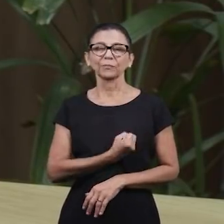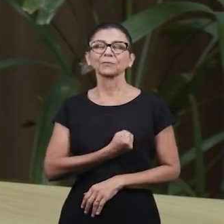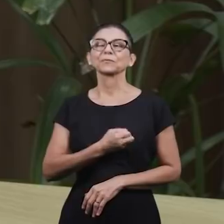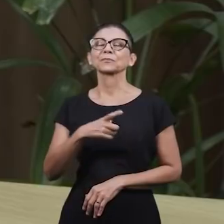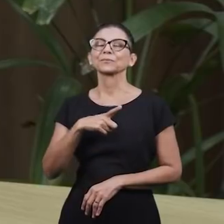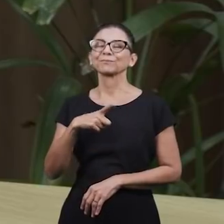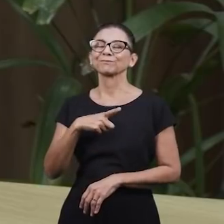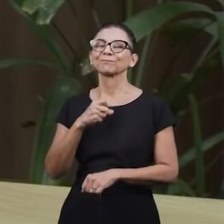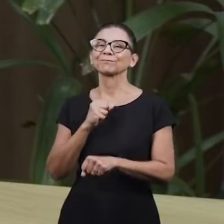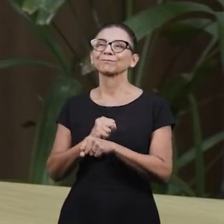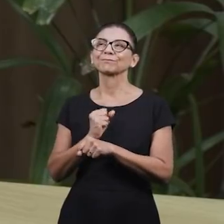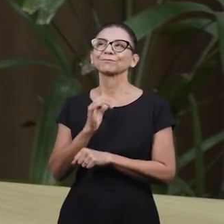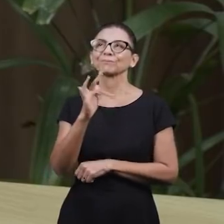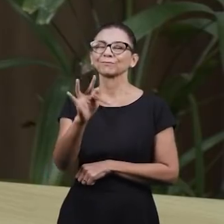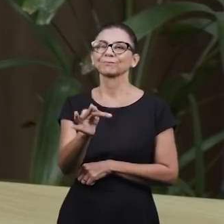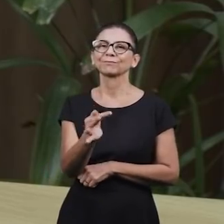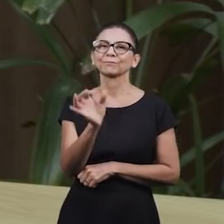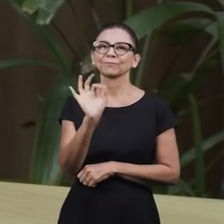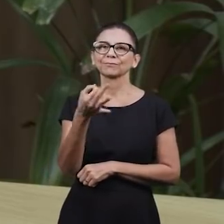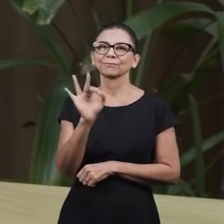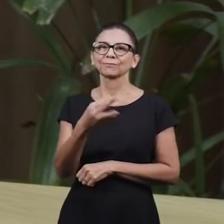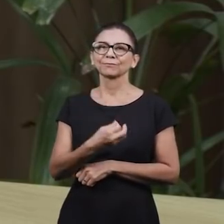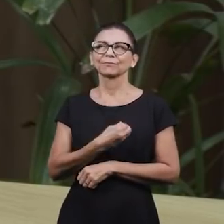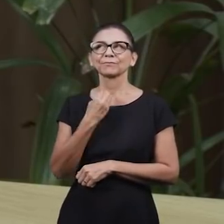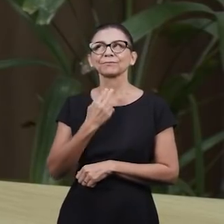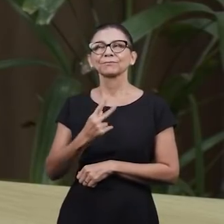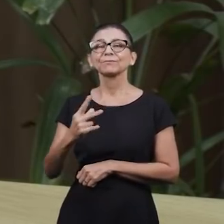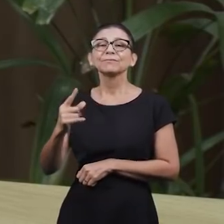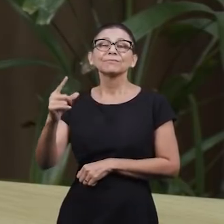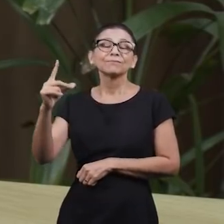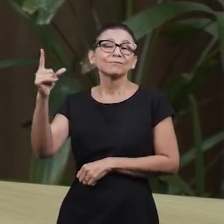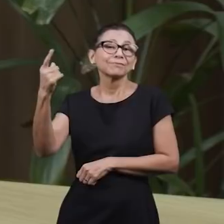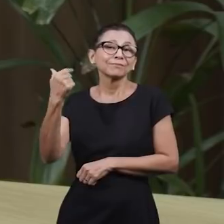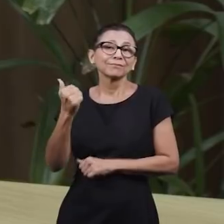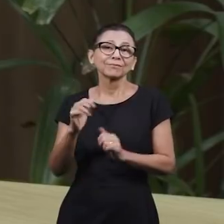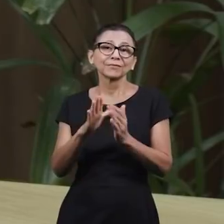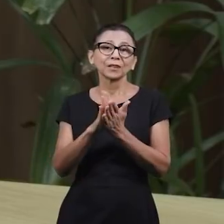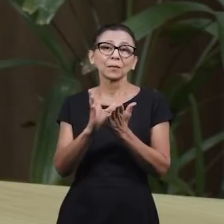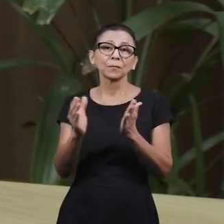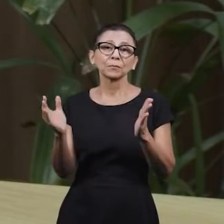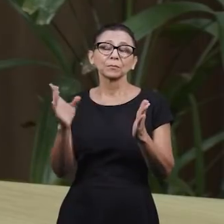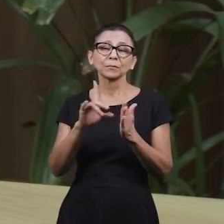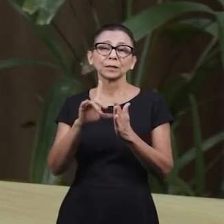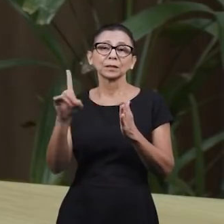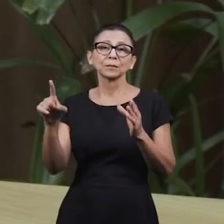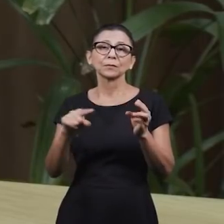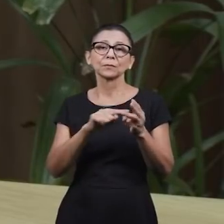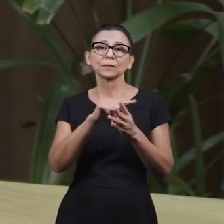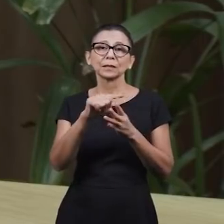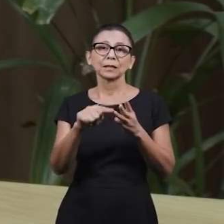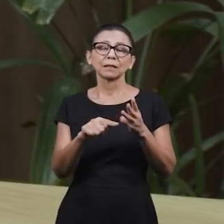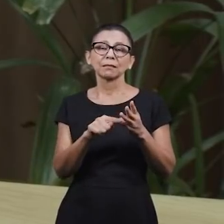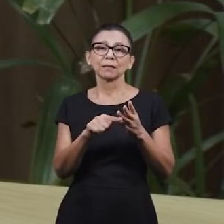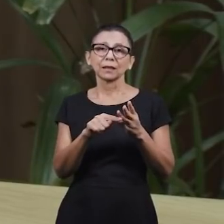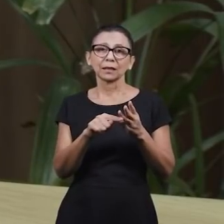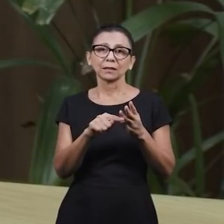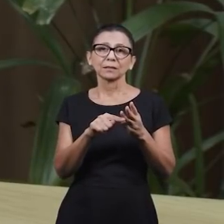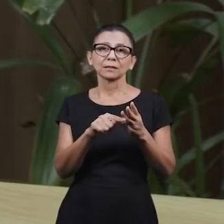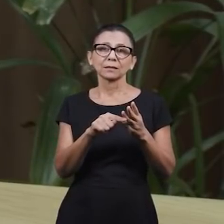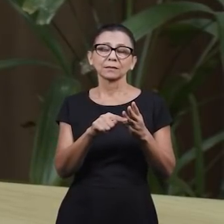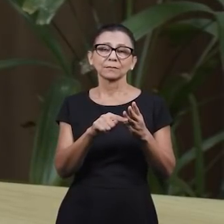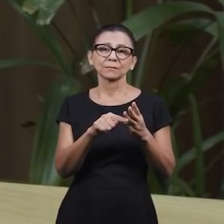uma esperança, uma certeza de uma vida eterna. Então, a Bíblia está direcionada para esses 3 tipos